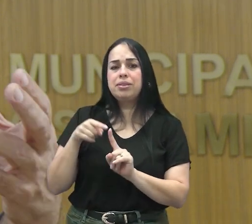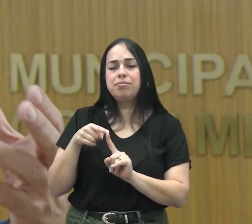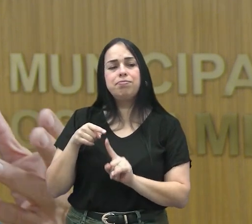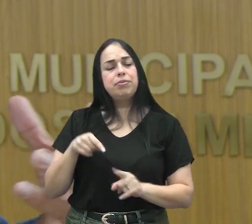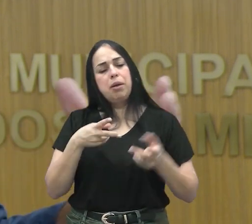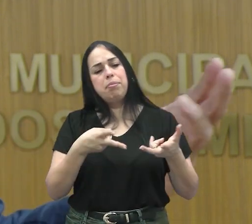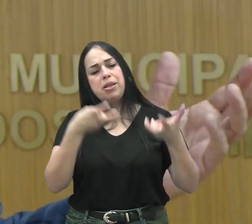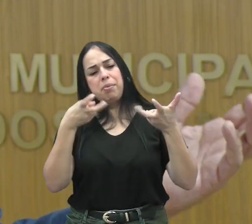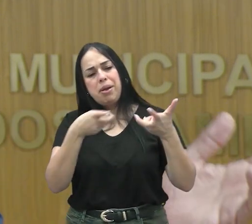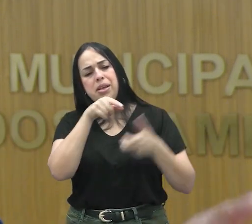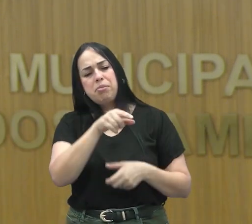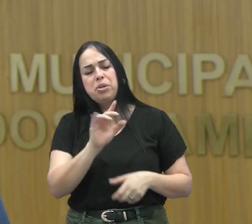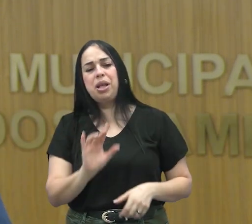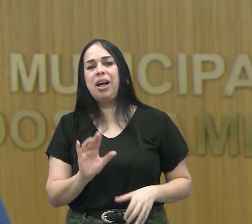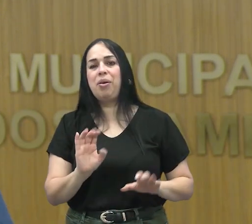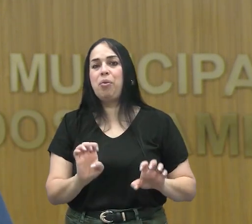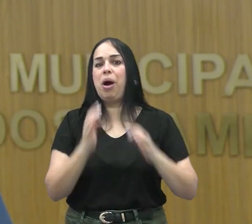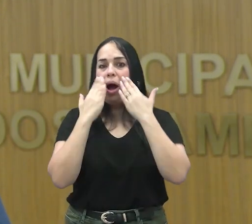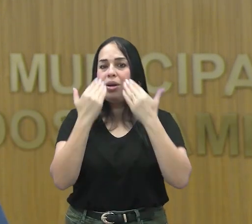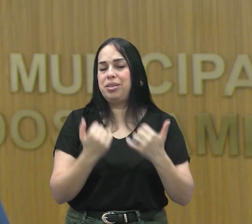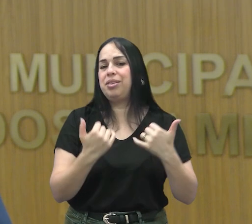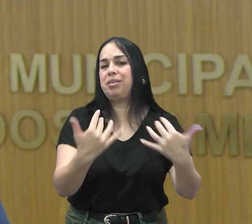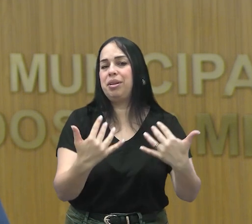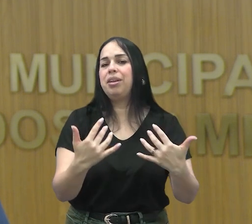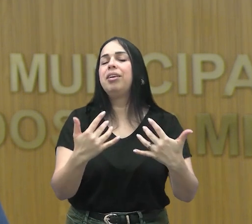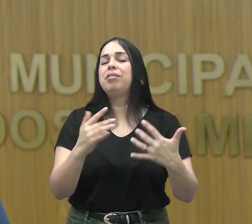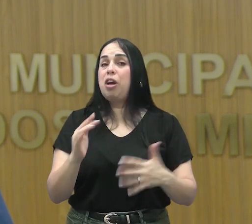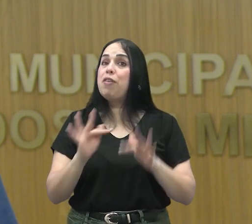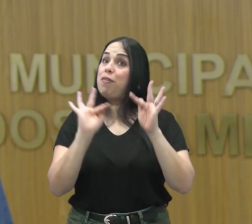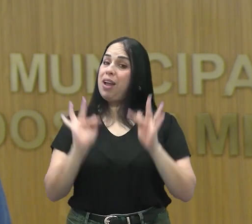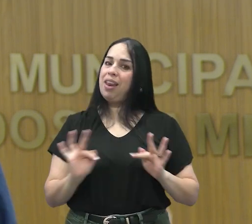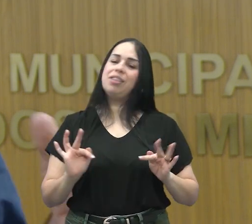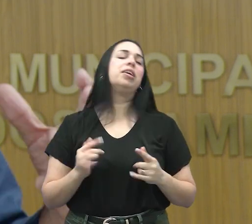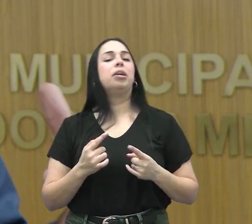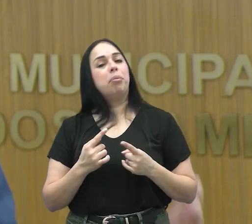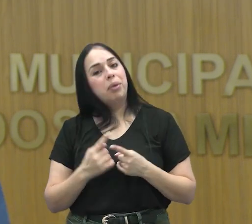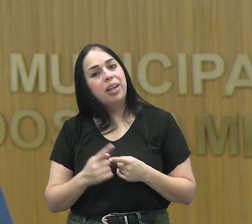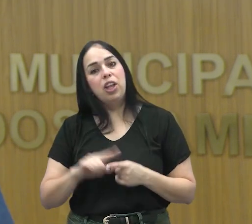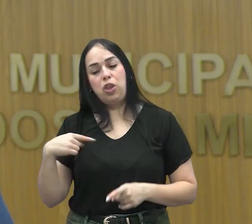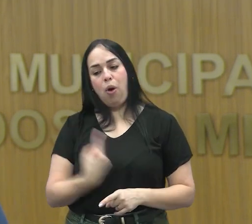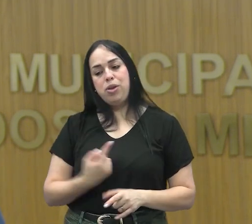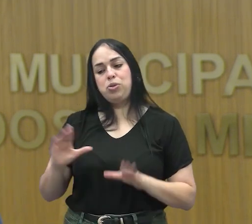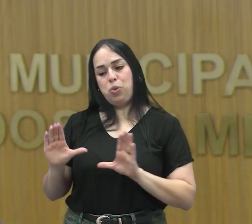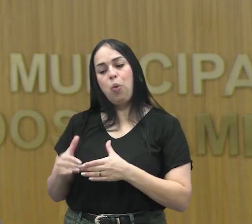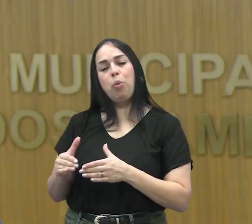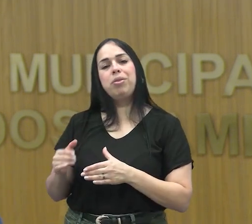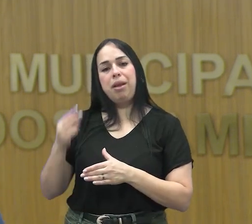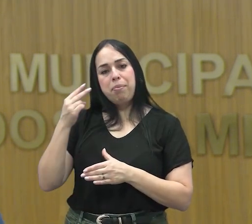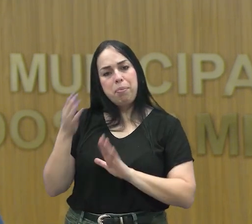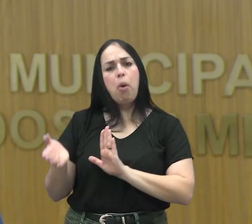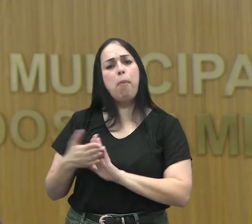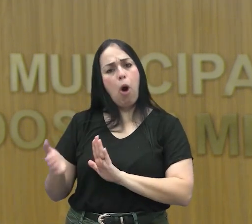fica muito feliz de perceber que isso está acontecendo, porque nós também temos propostas. O grupo de vereadores que compõem a